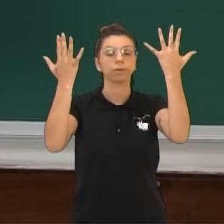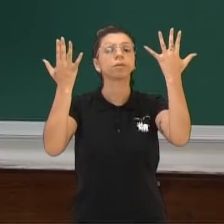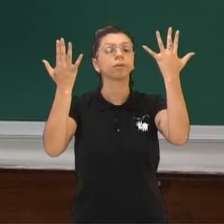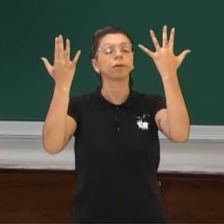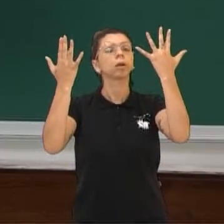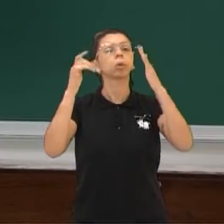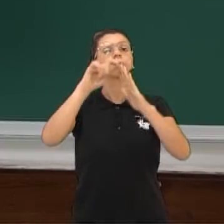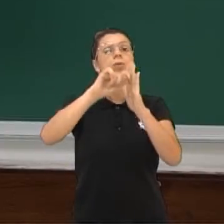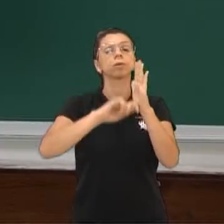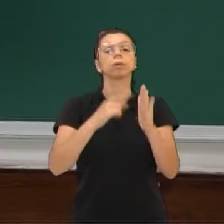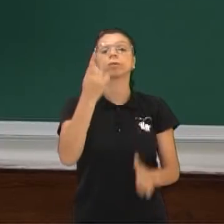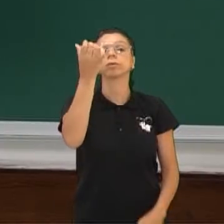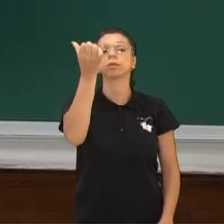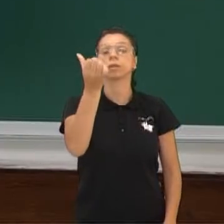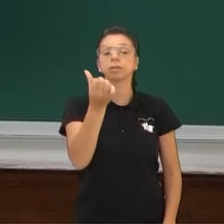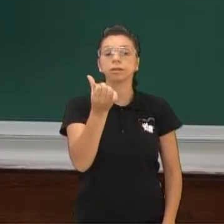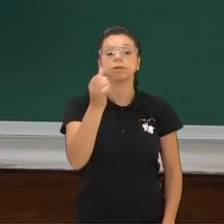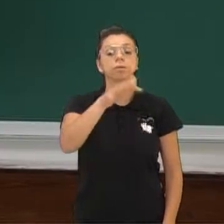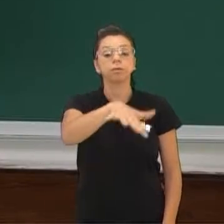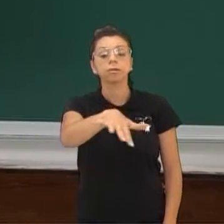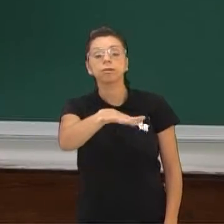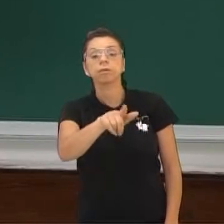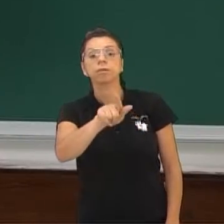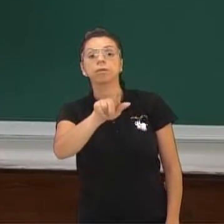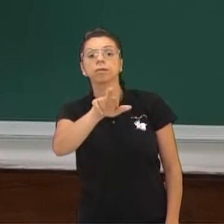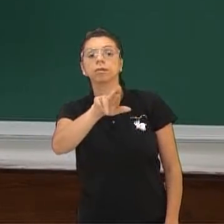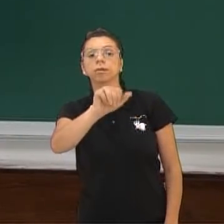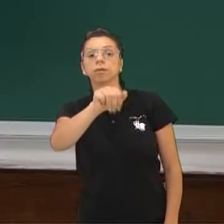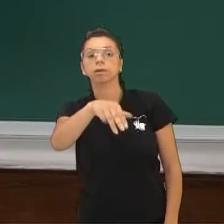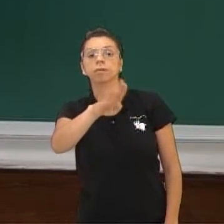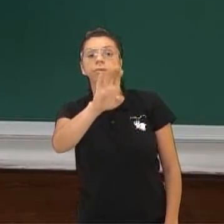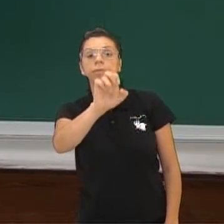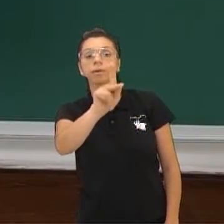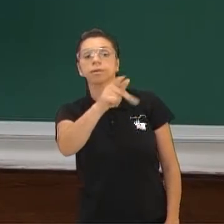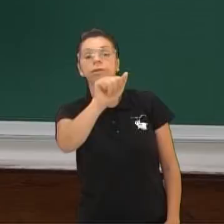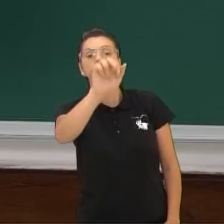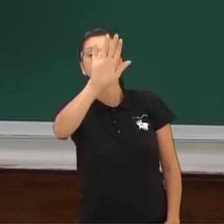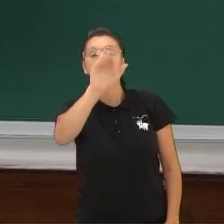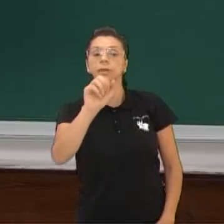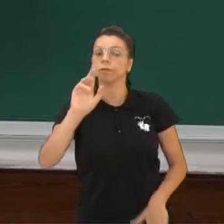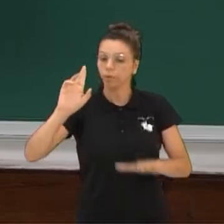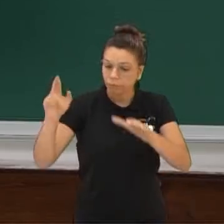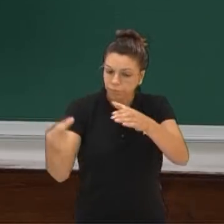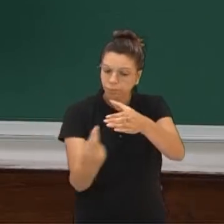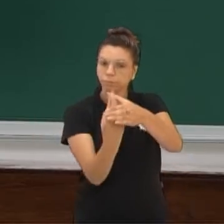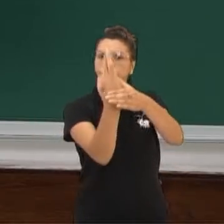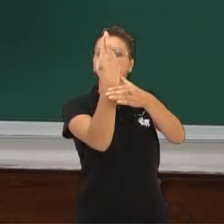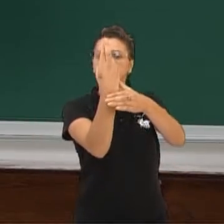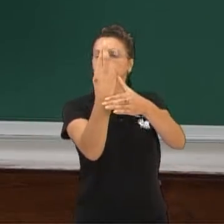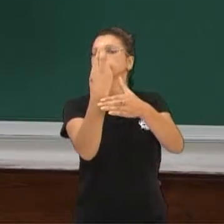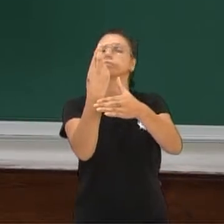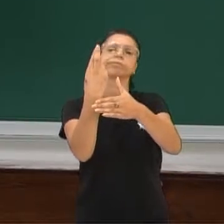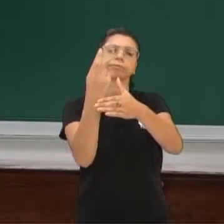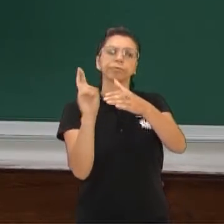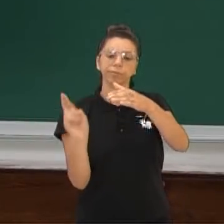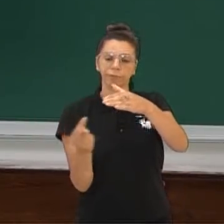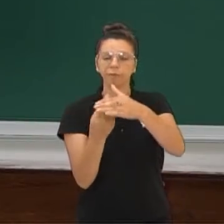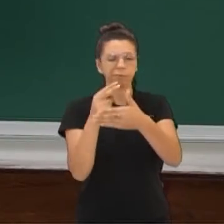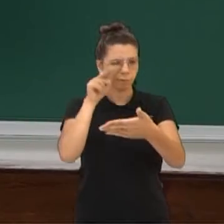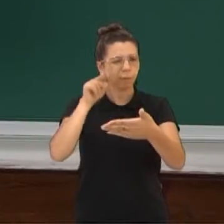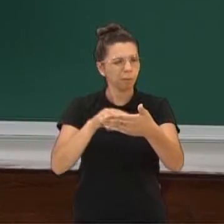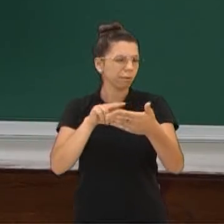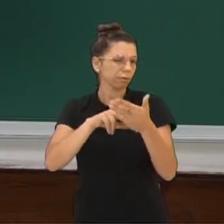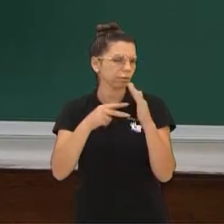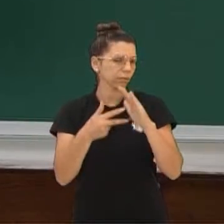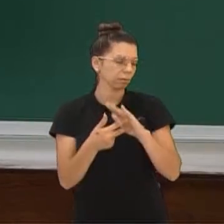século XVI foi o florescimento lá da Renascença, né? E a Renascença, gente, vamos ler aqui, ó.